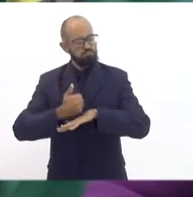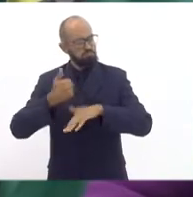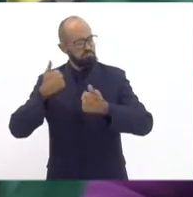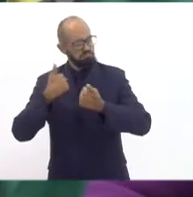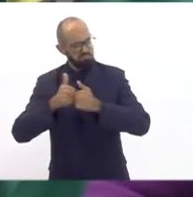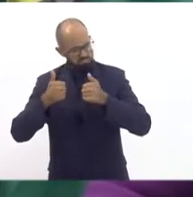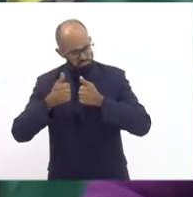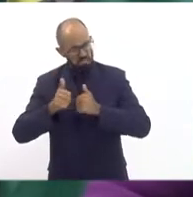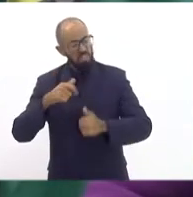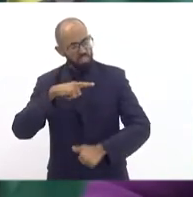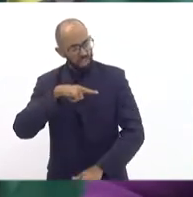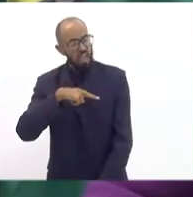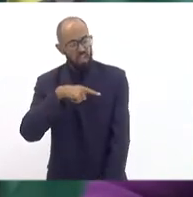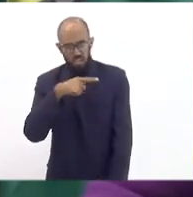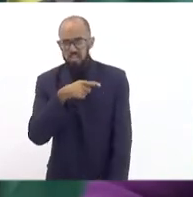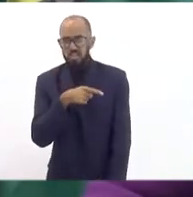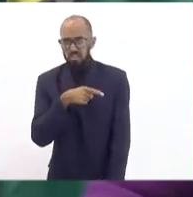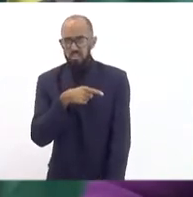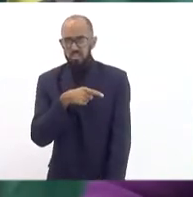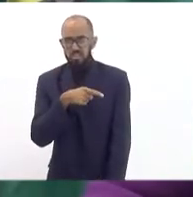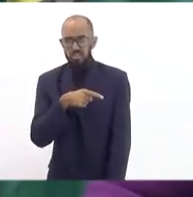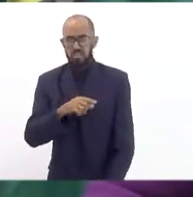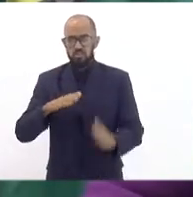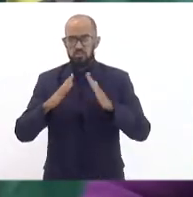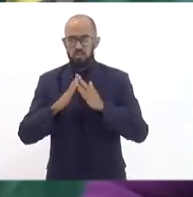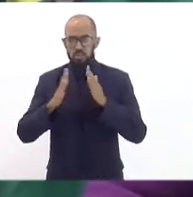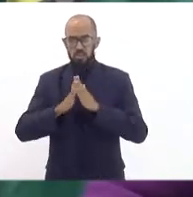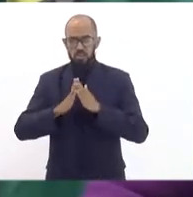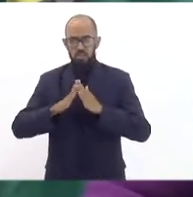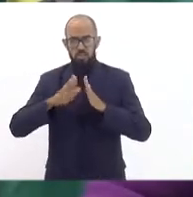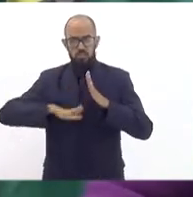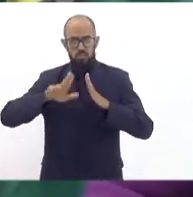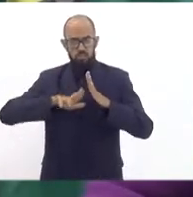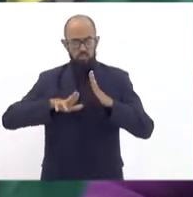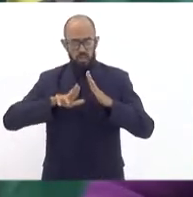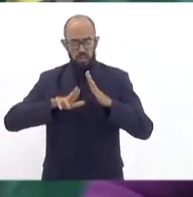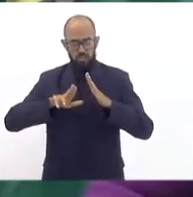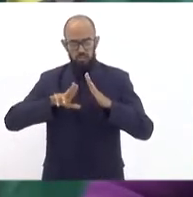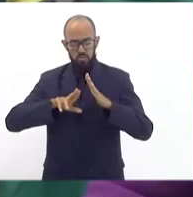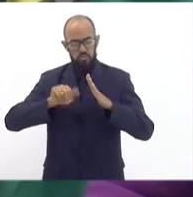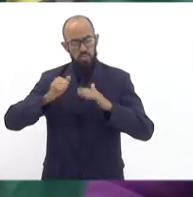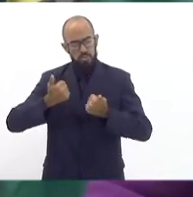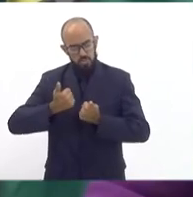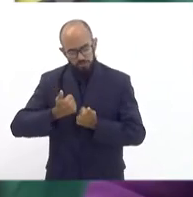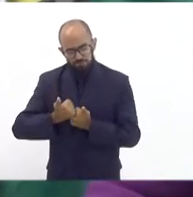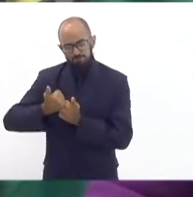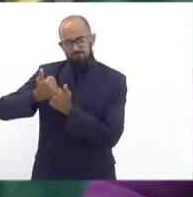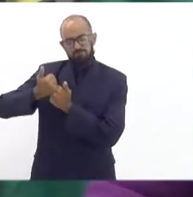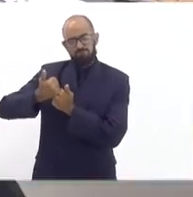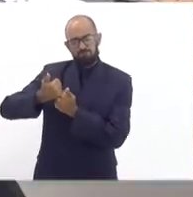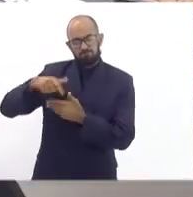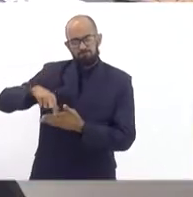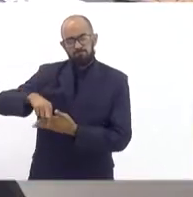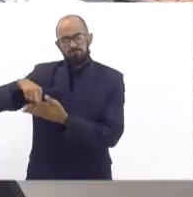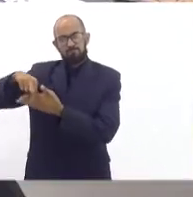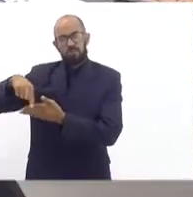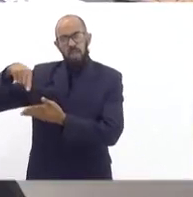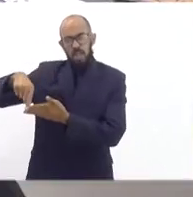esse pessoal, os moradores, os usuários, se valem deles exatamente para tentar